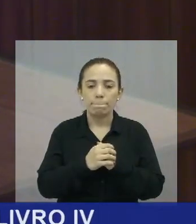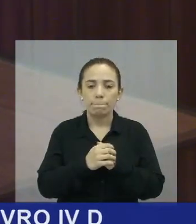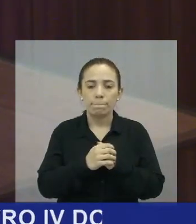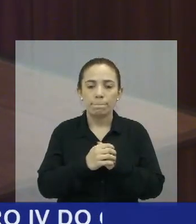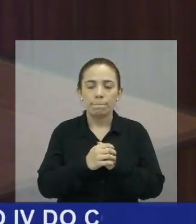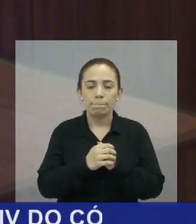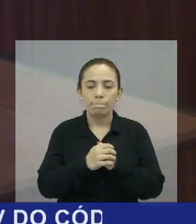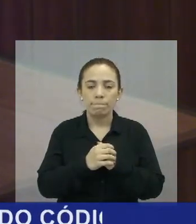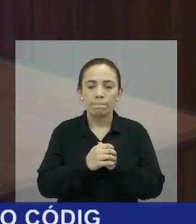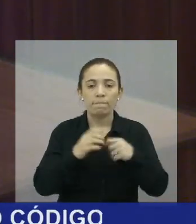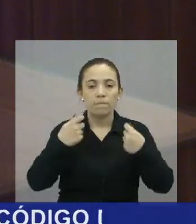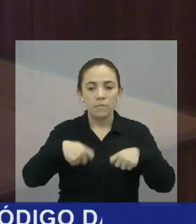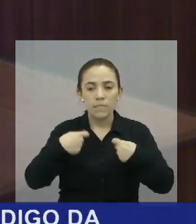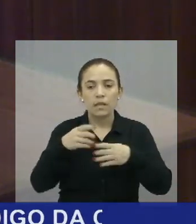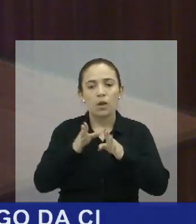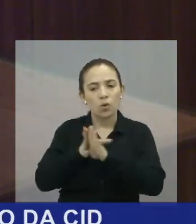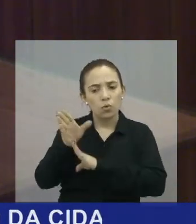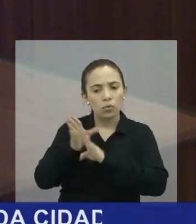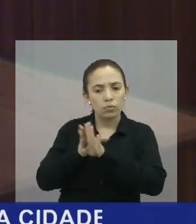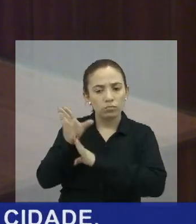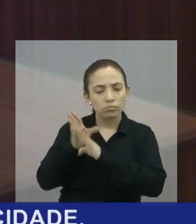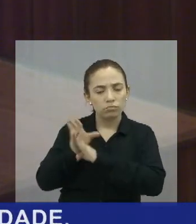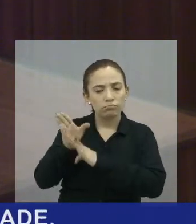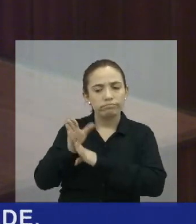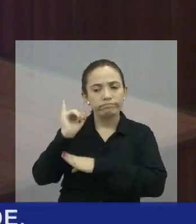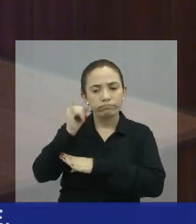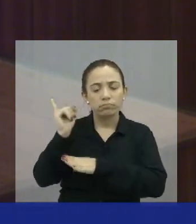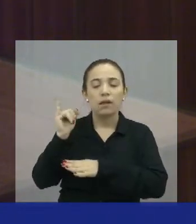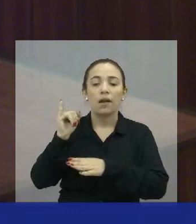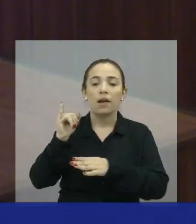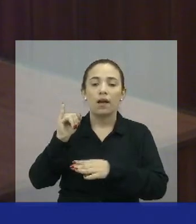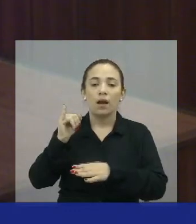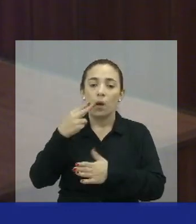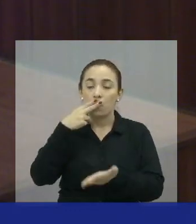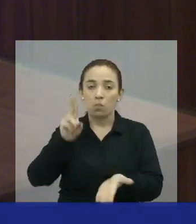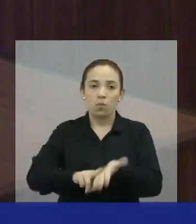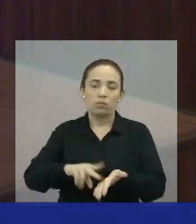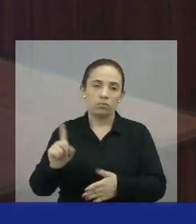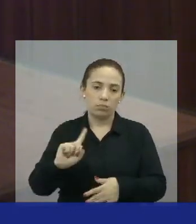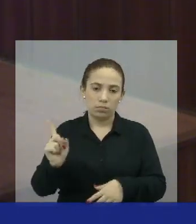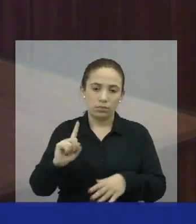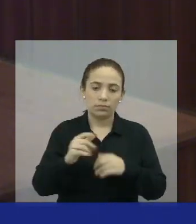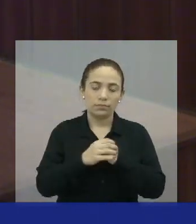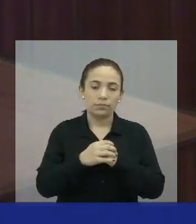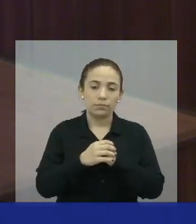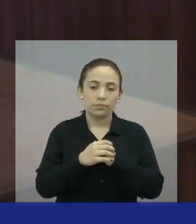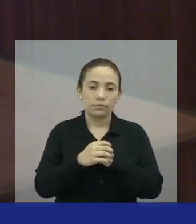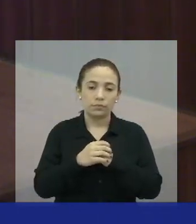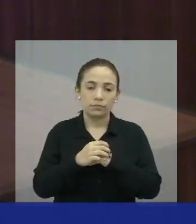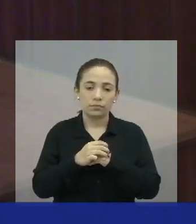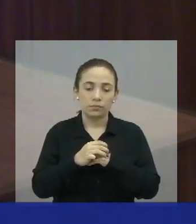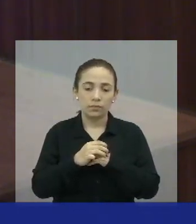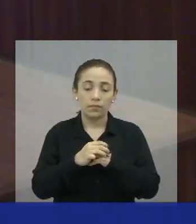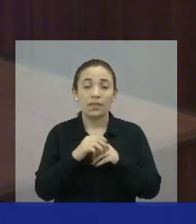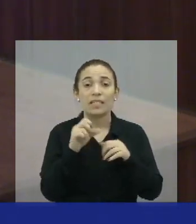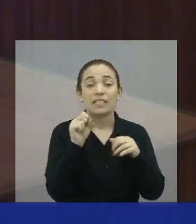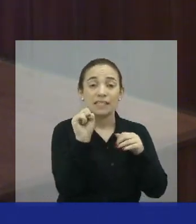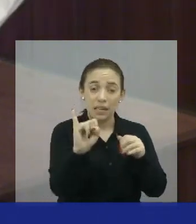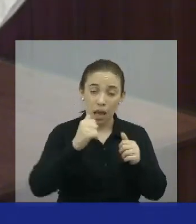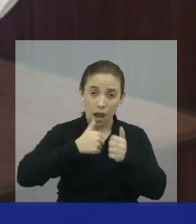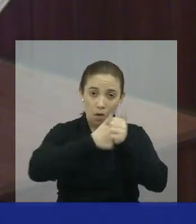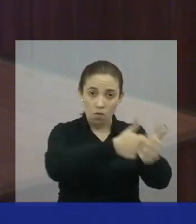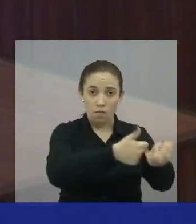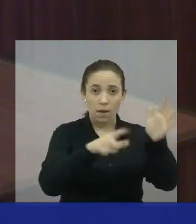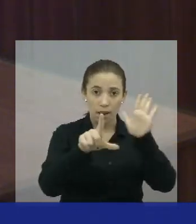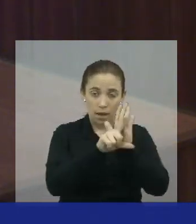dar uma advertência como administrativa e ele não vai ser punido naquele momento. Se seguir com a cidade